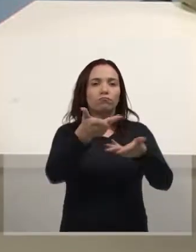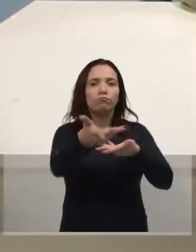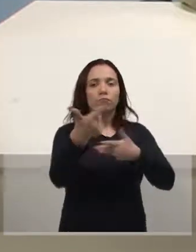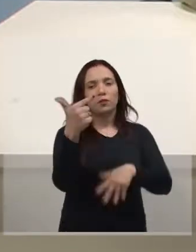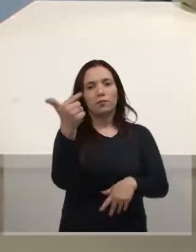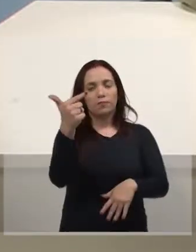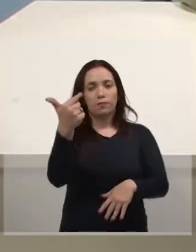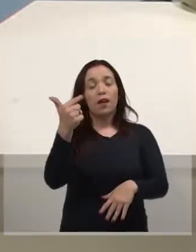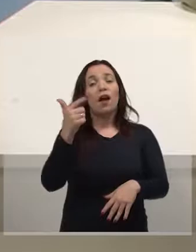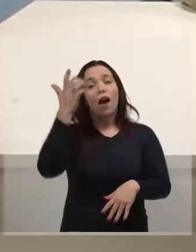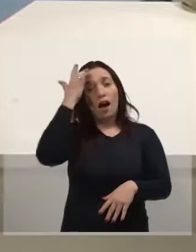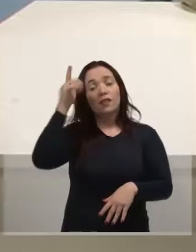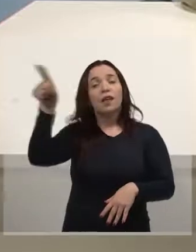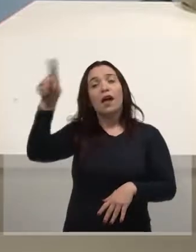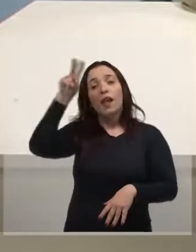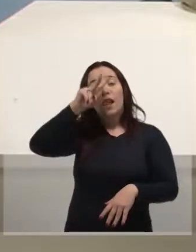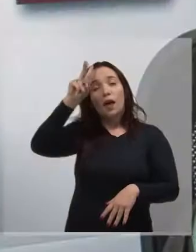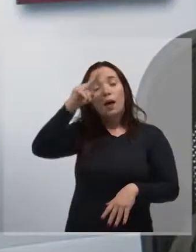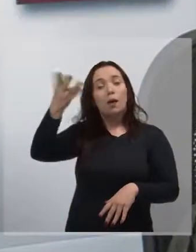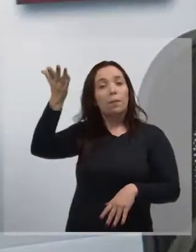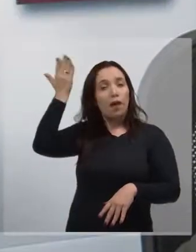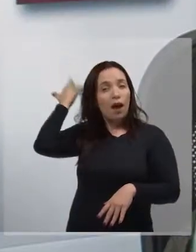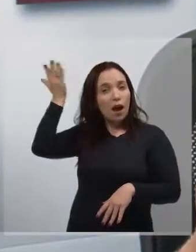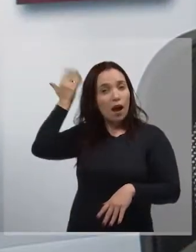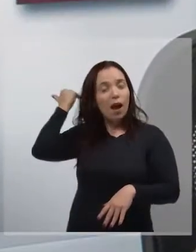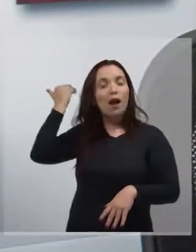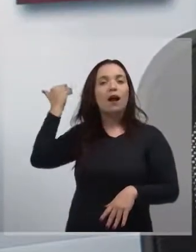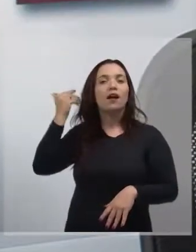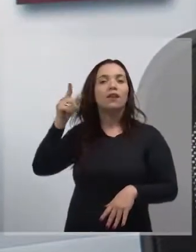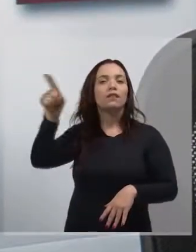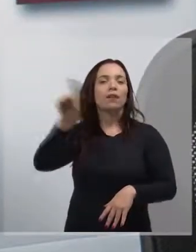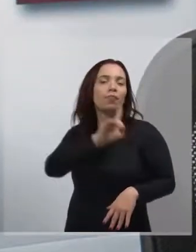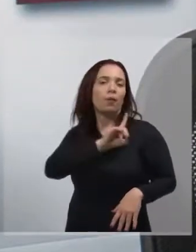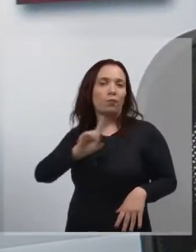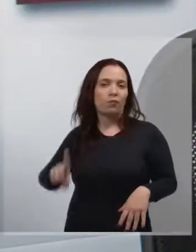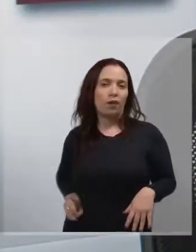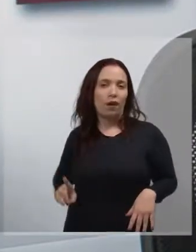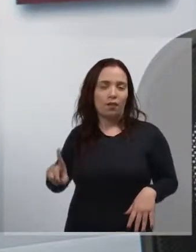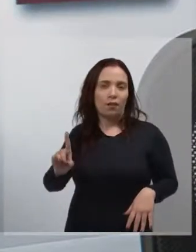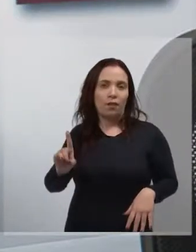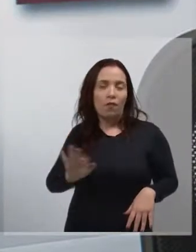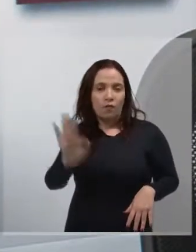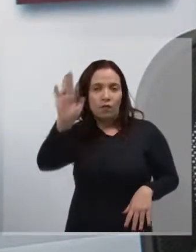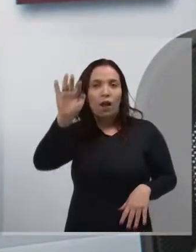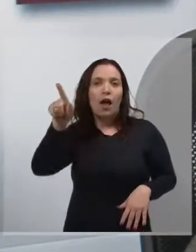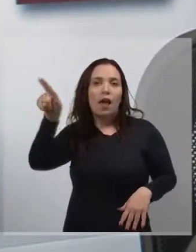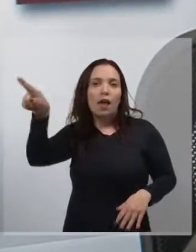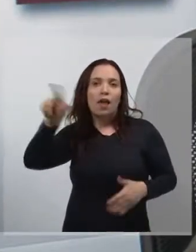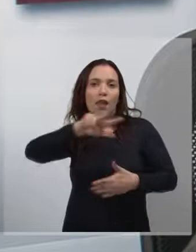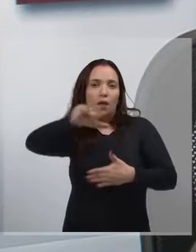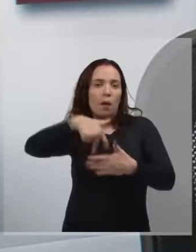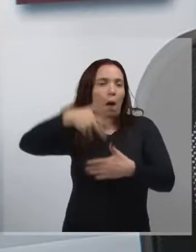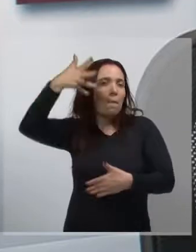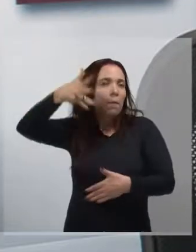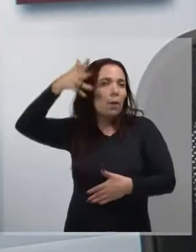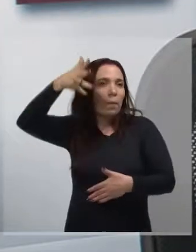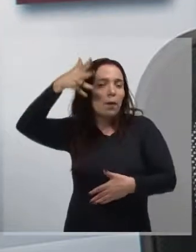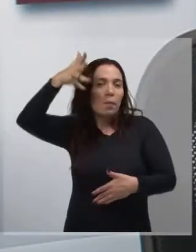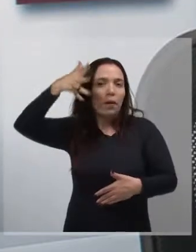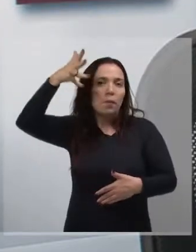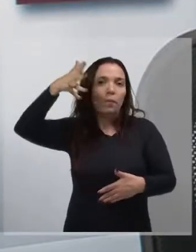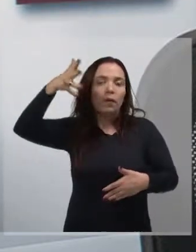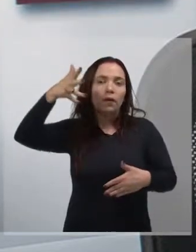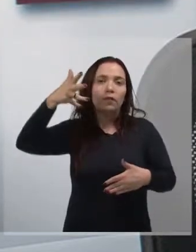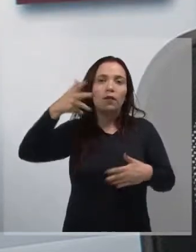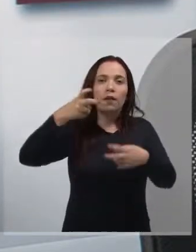clero, onde ele precisava gritar para ser escutado. Eu acho que com o processo de enfrentamento